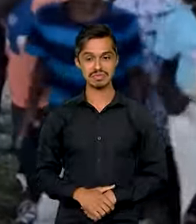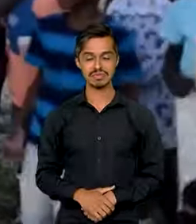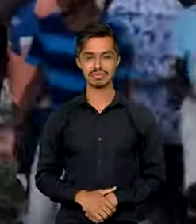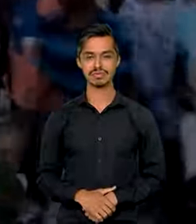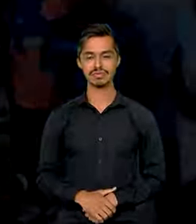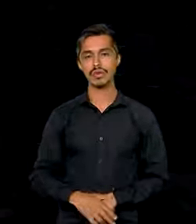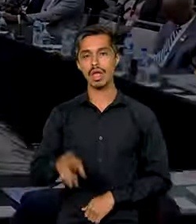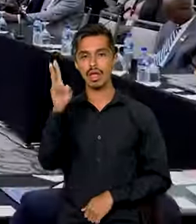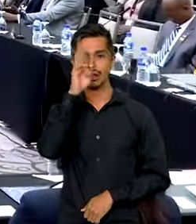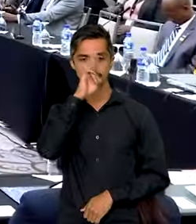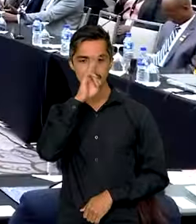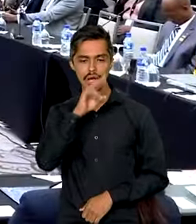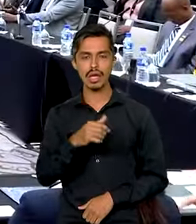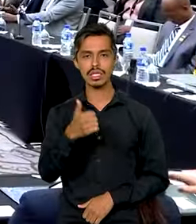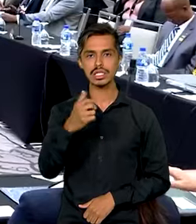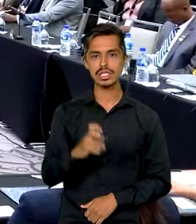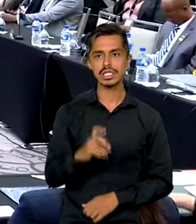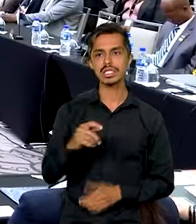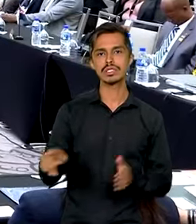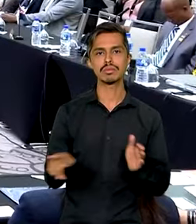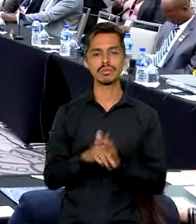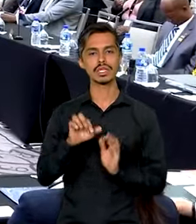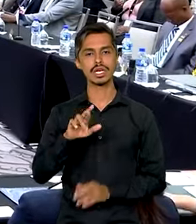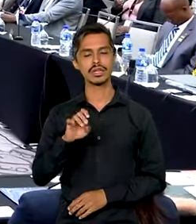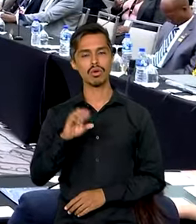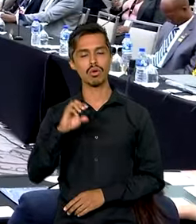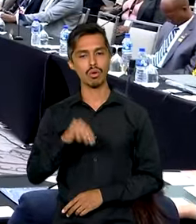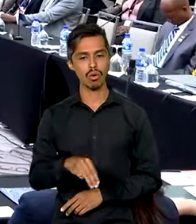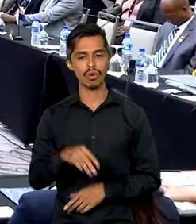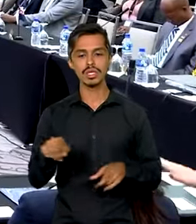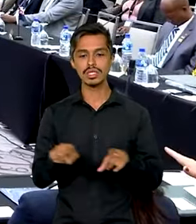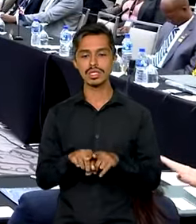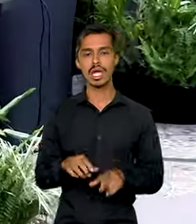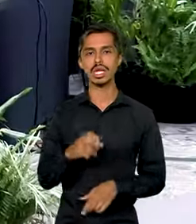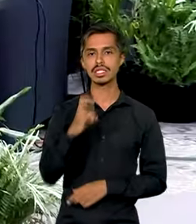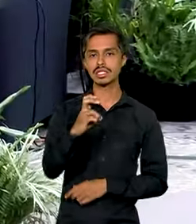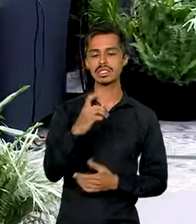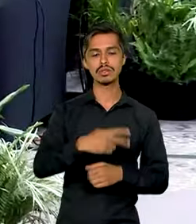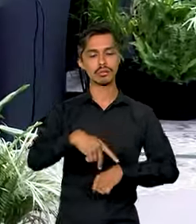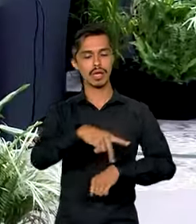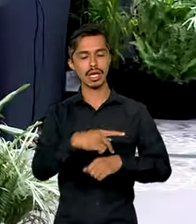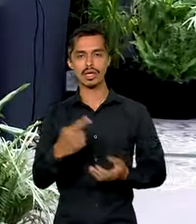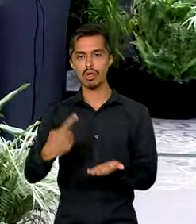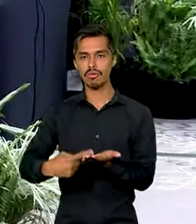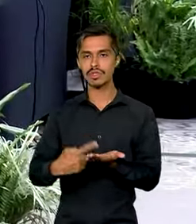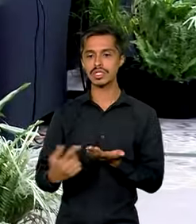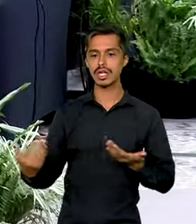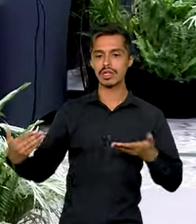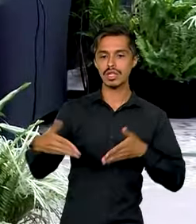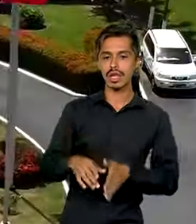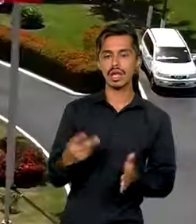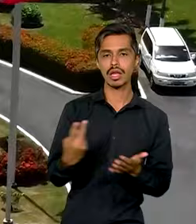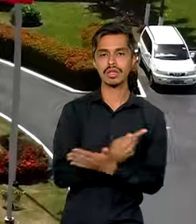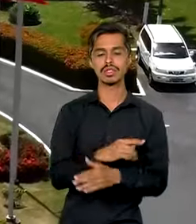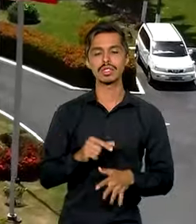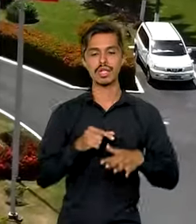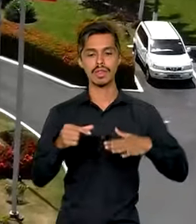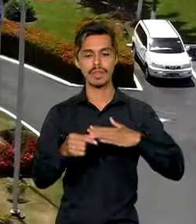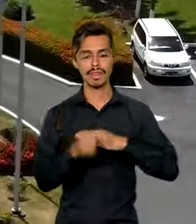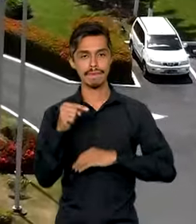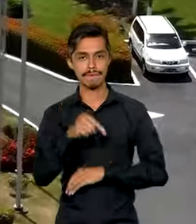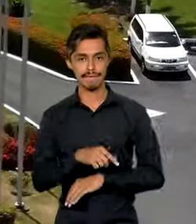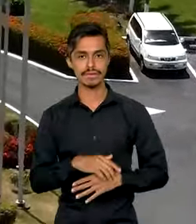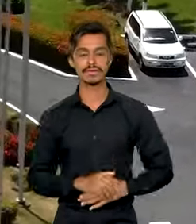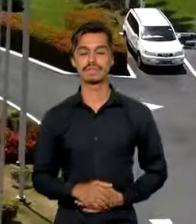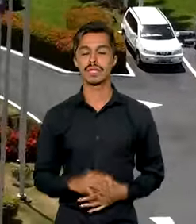historicamente os 15 membros da caricom e os cinco países convidados para a cúpula que acontece em geor tal na Guiana estão